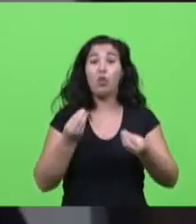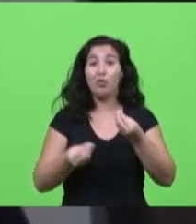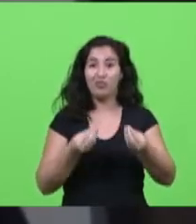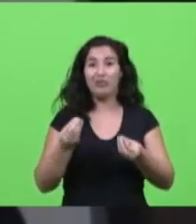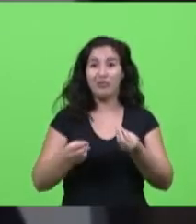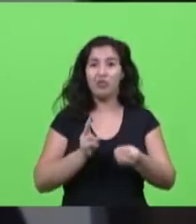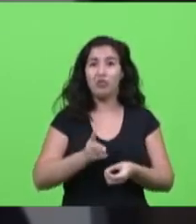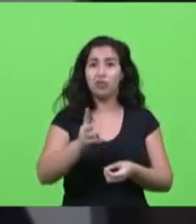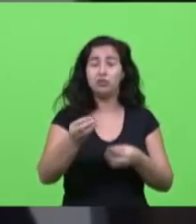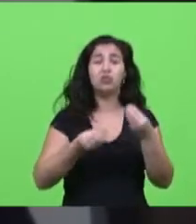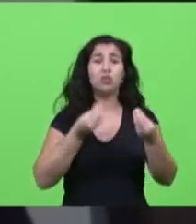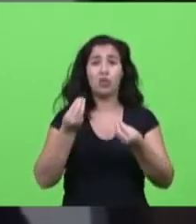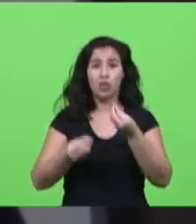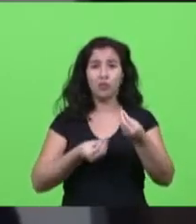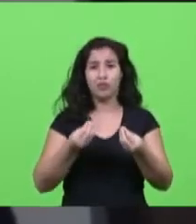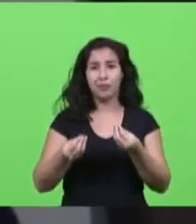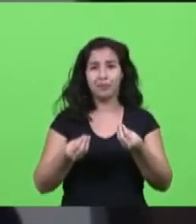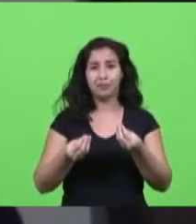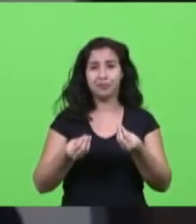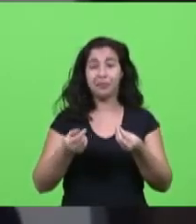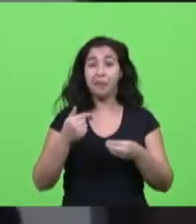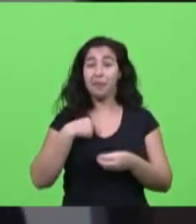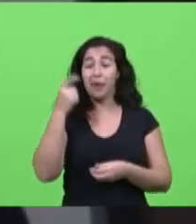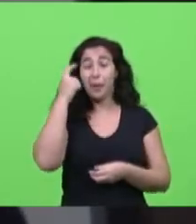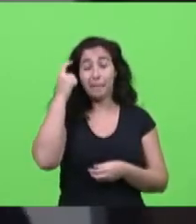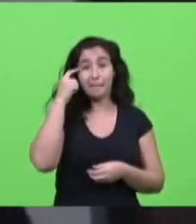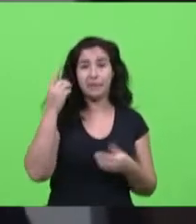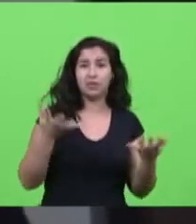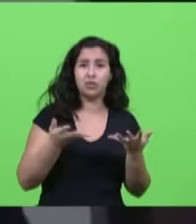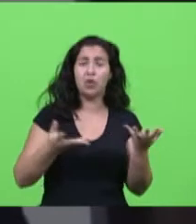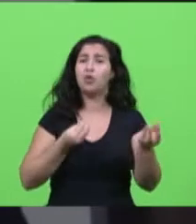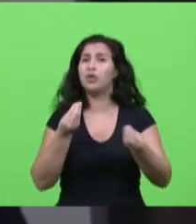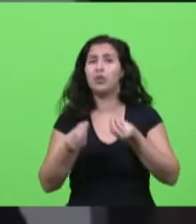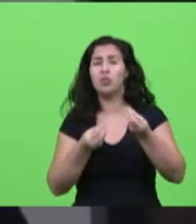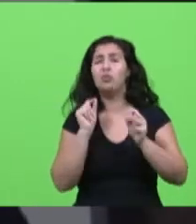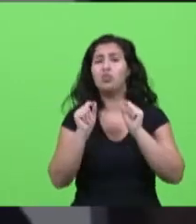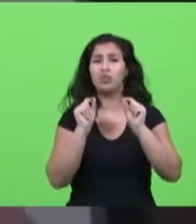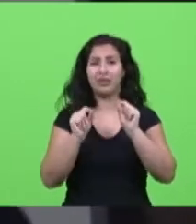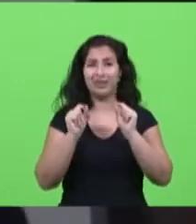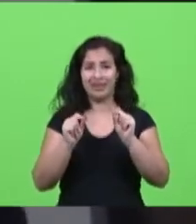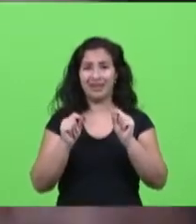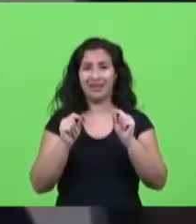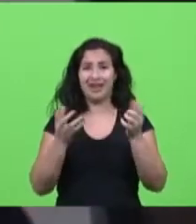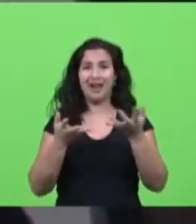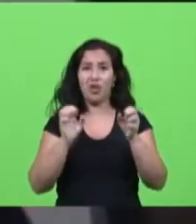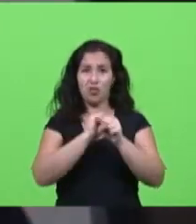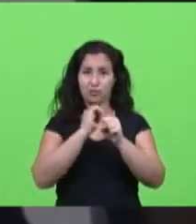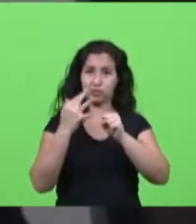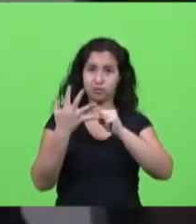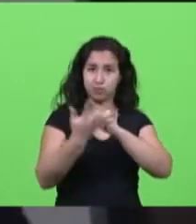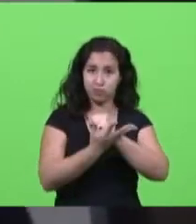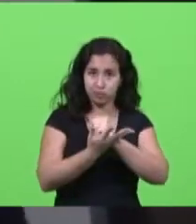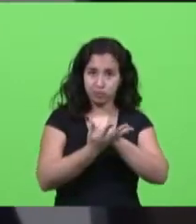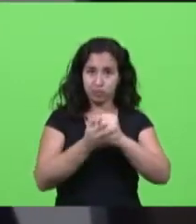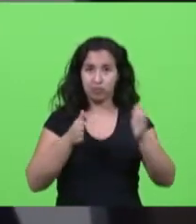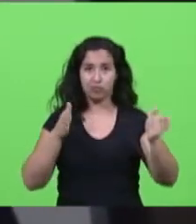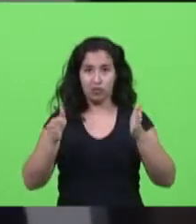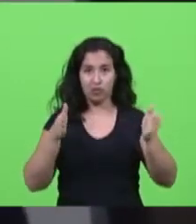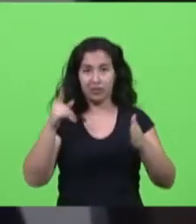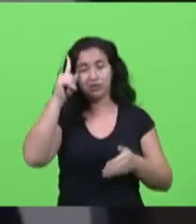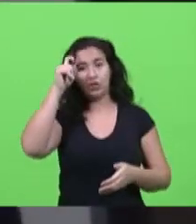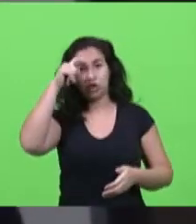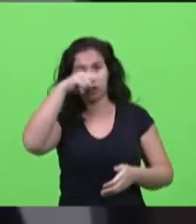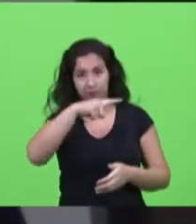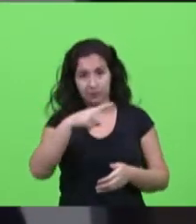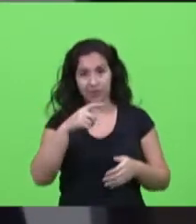tenho me aprofundado muito nesse instante a respeito desse vírus, da pandemia e da crise de maneira geral, é que